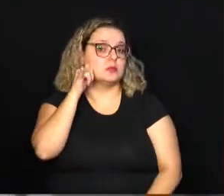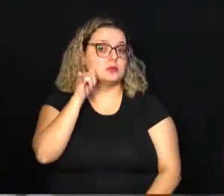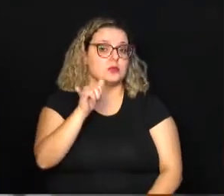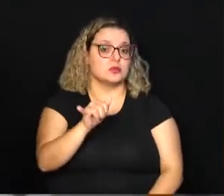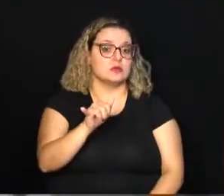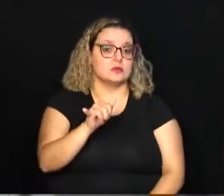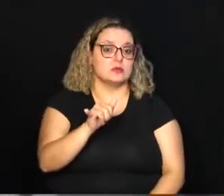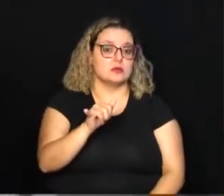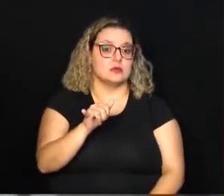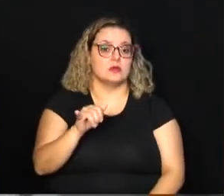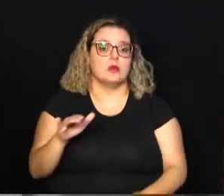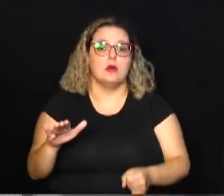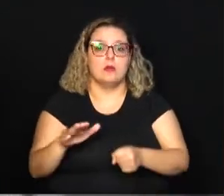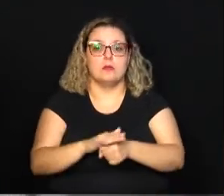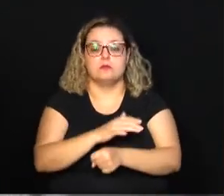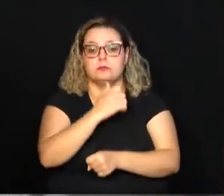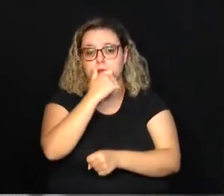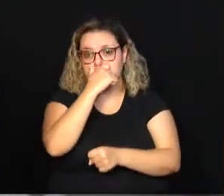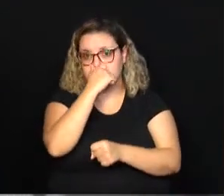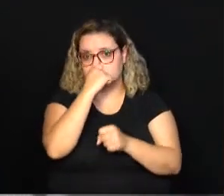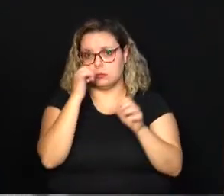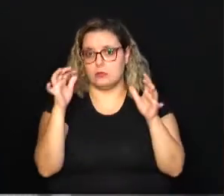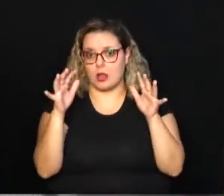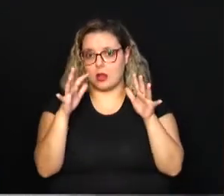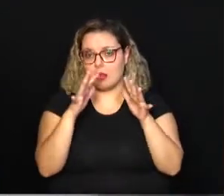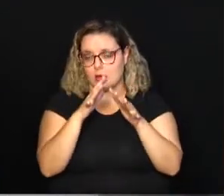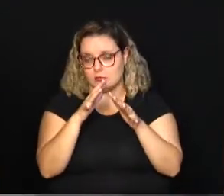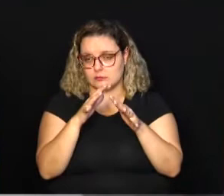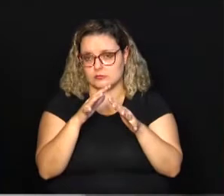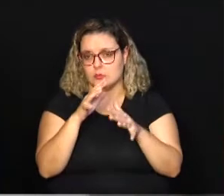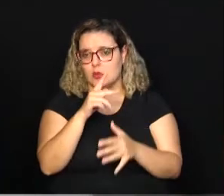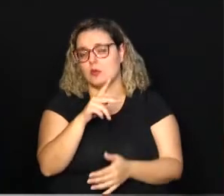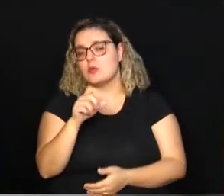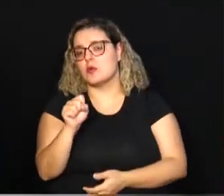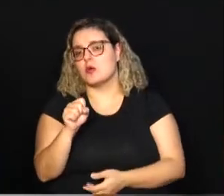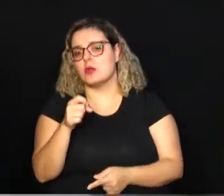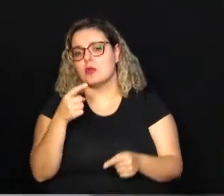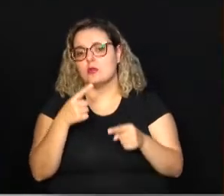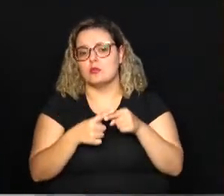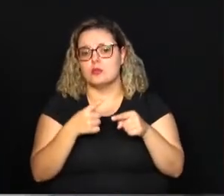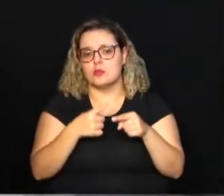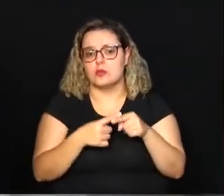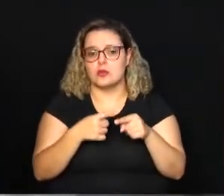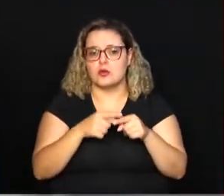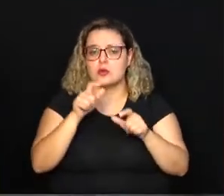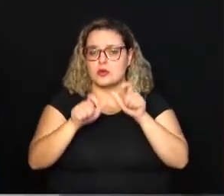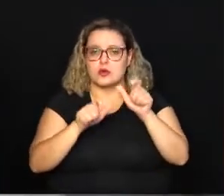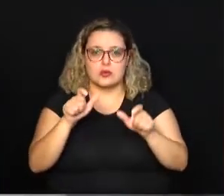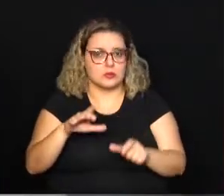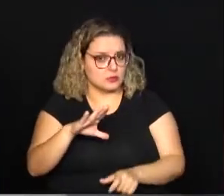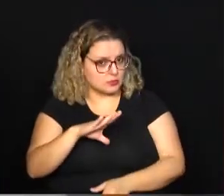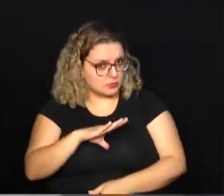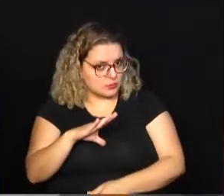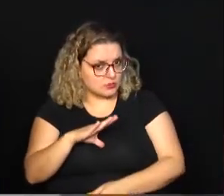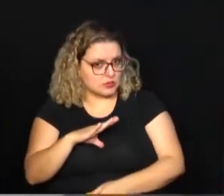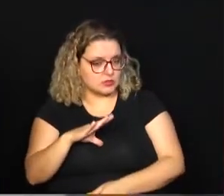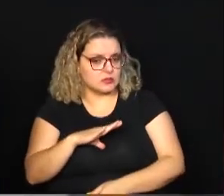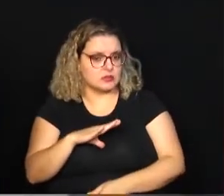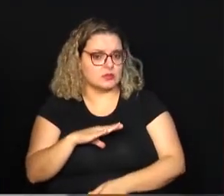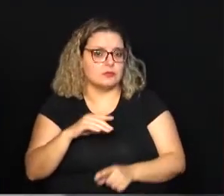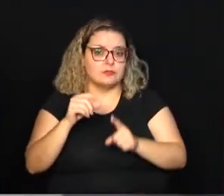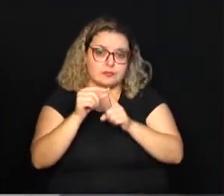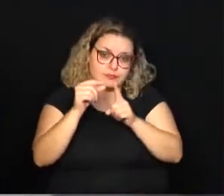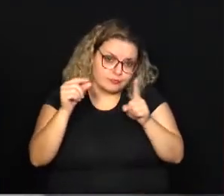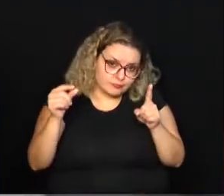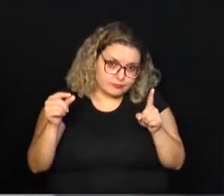esta aglomeração nos pronto-socorros. E por que a população acaba dizendo justamente a frase que o senhor